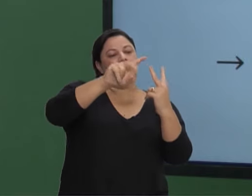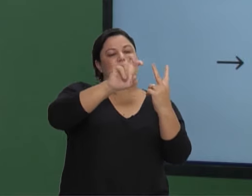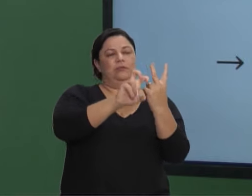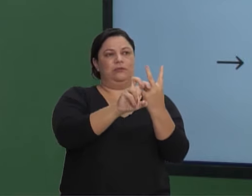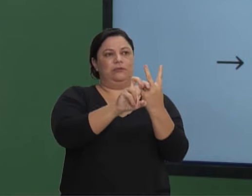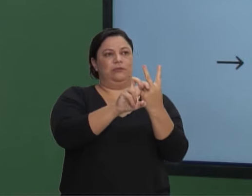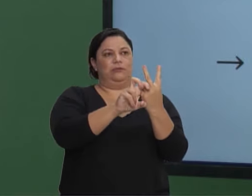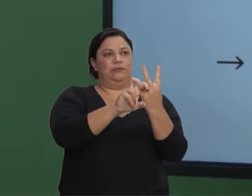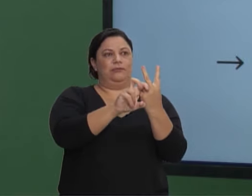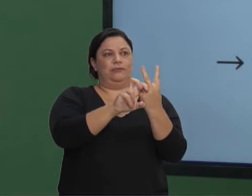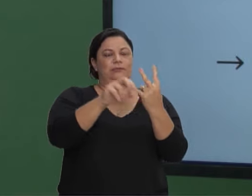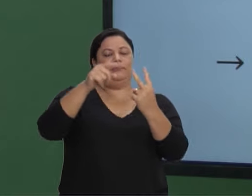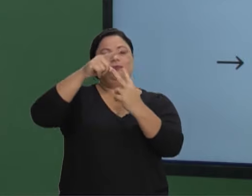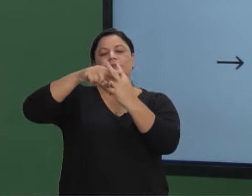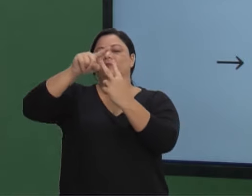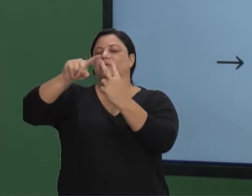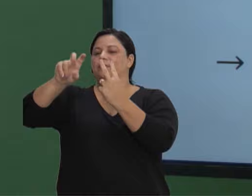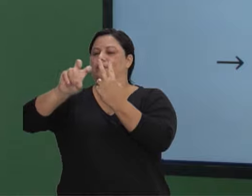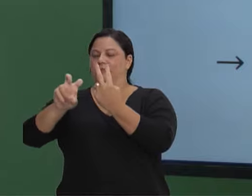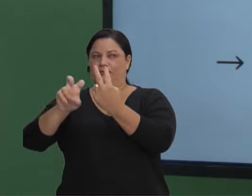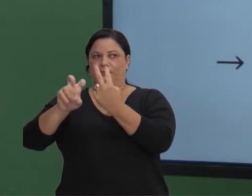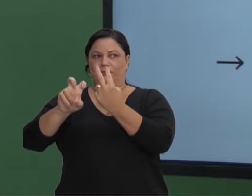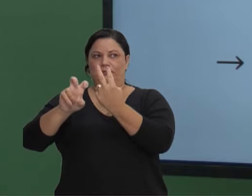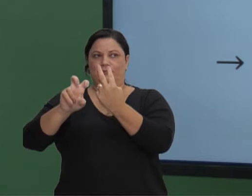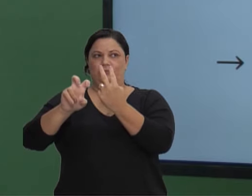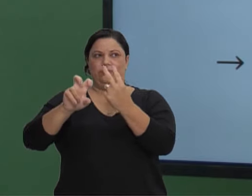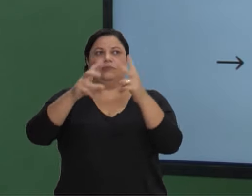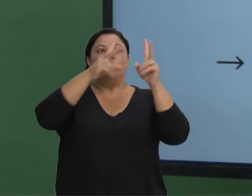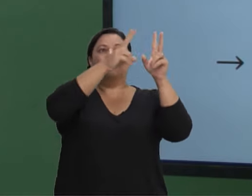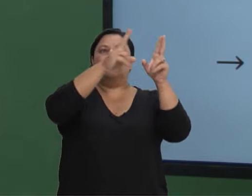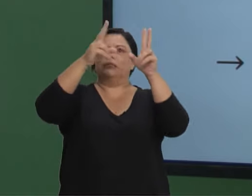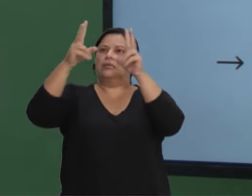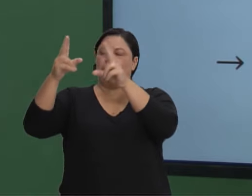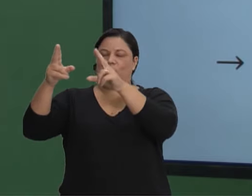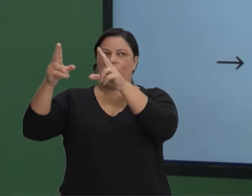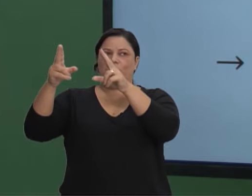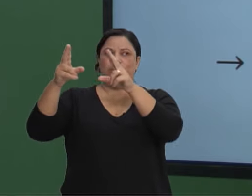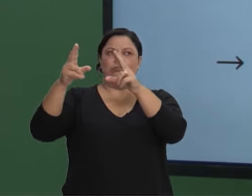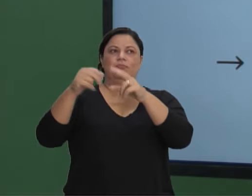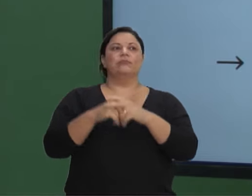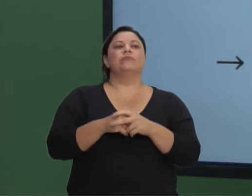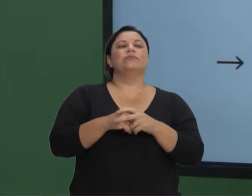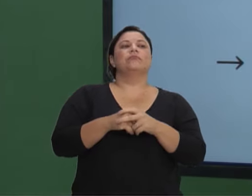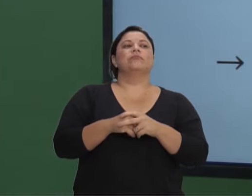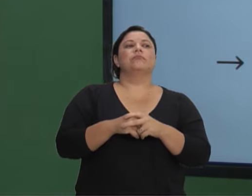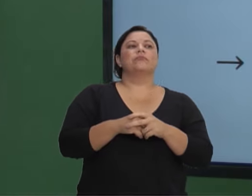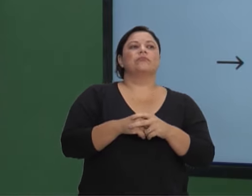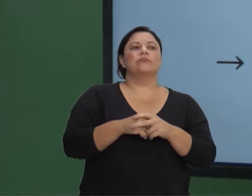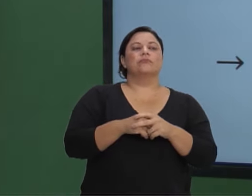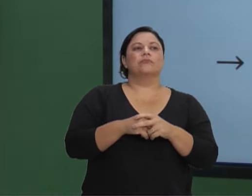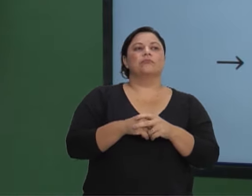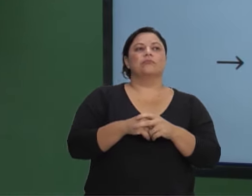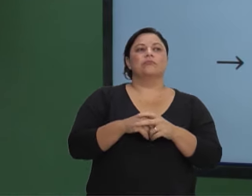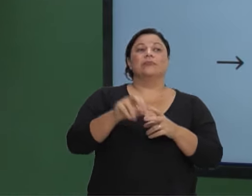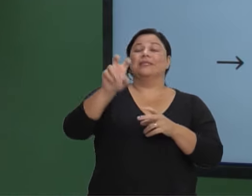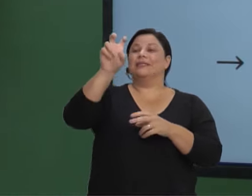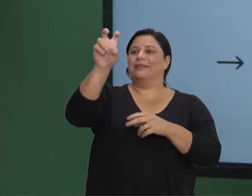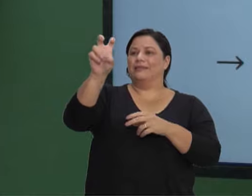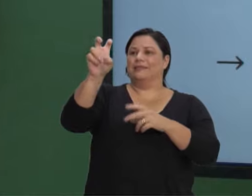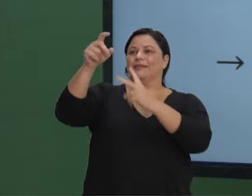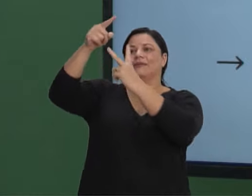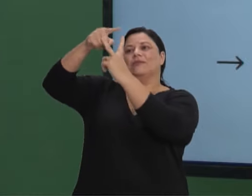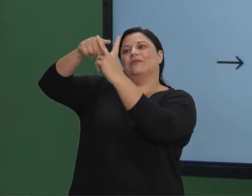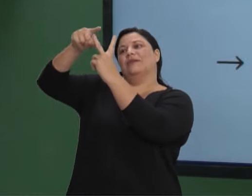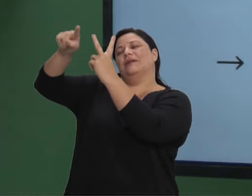Multiplicar aqui. Isso aqui vai ser igual 5 vezes raiz de 5, 5 raiz de